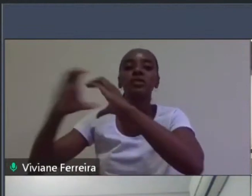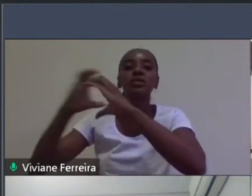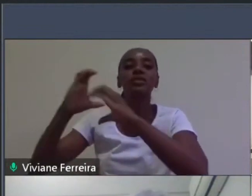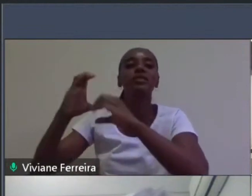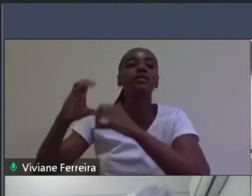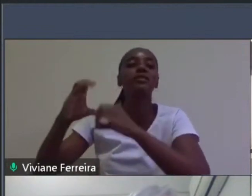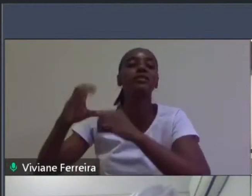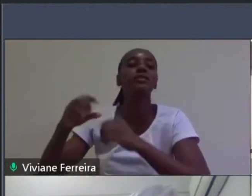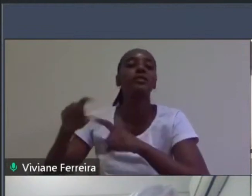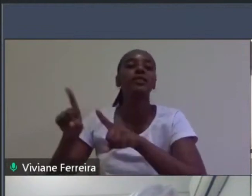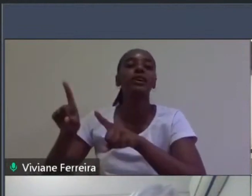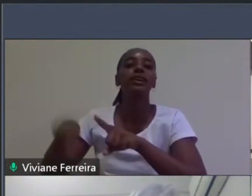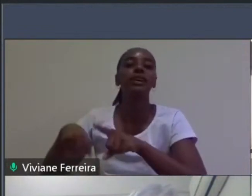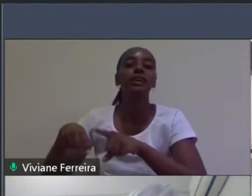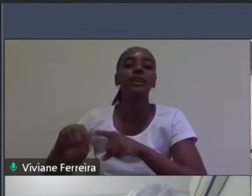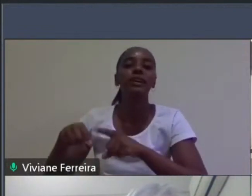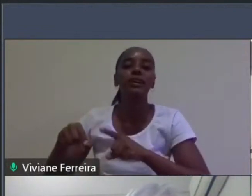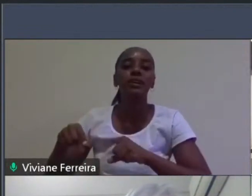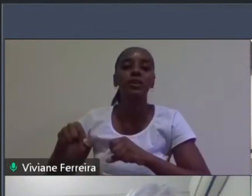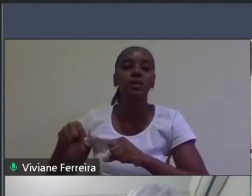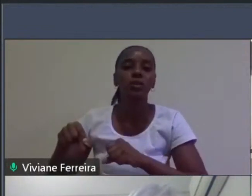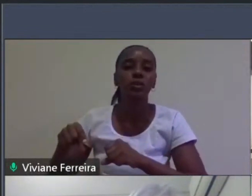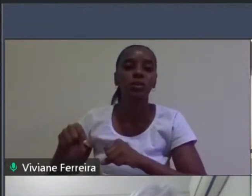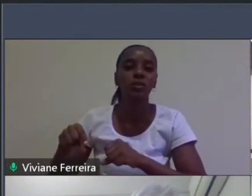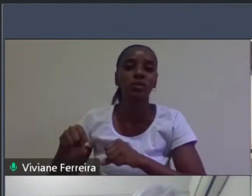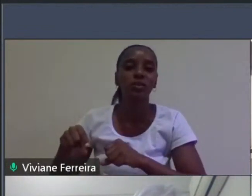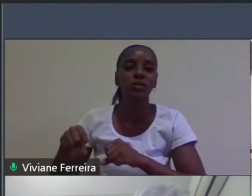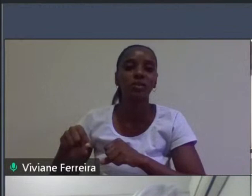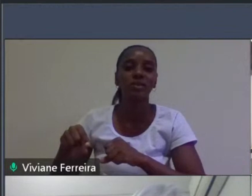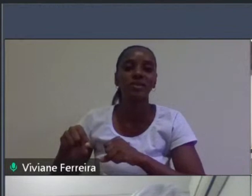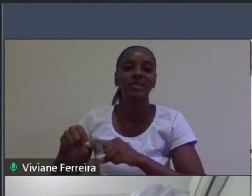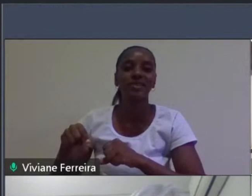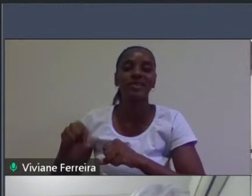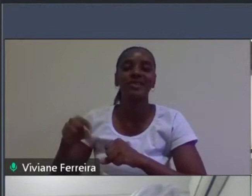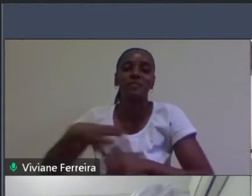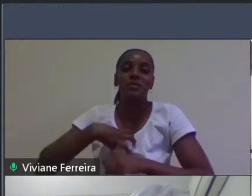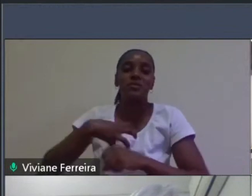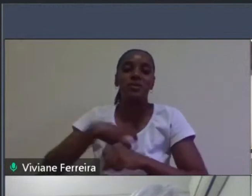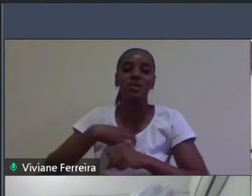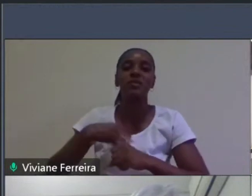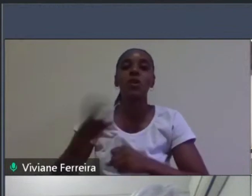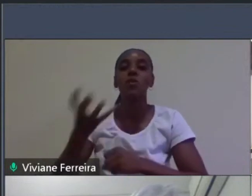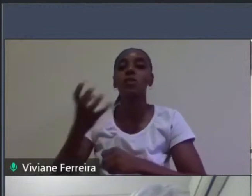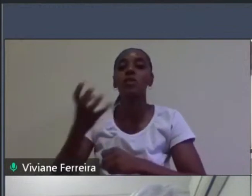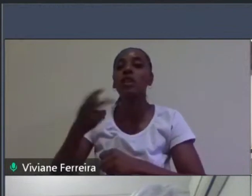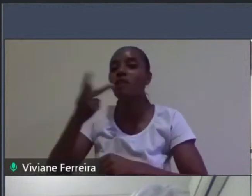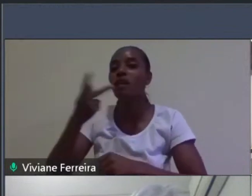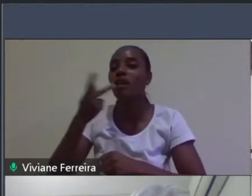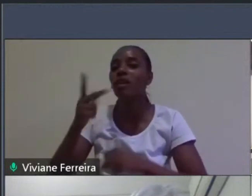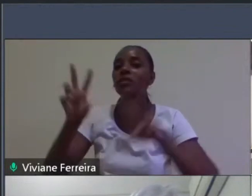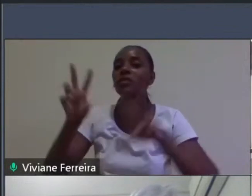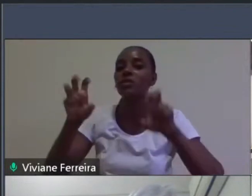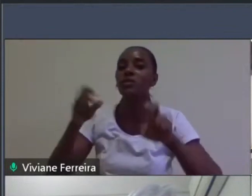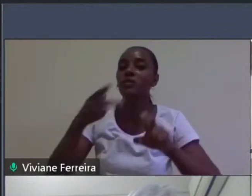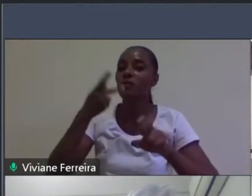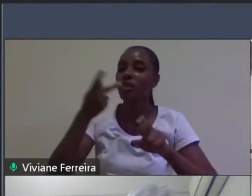Com opostos, vamos colocar assim, dentro de uma situação, né? Então eu queria que ela falasse, expressasse, que ela colocasse a visão dela e